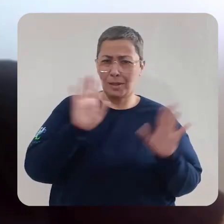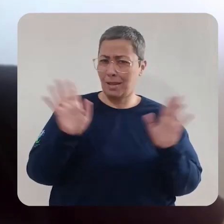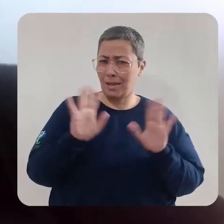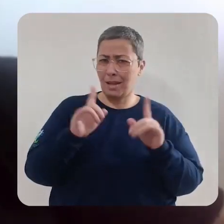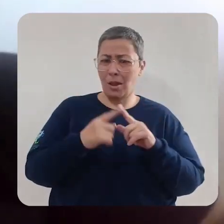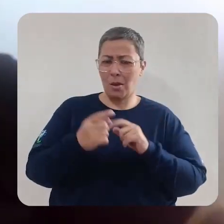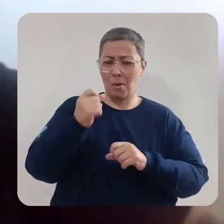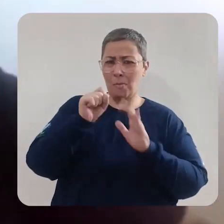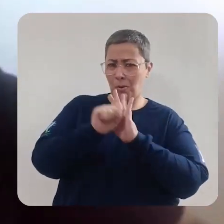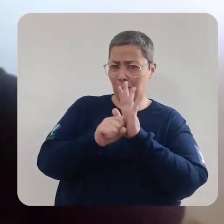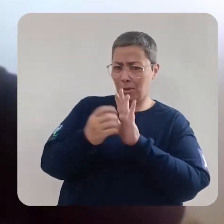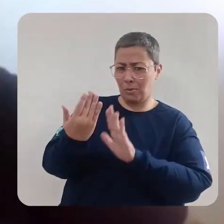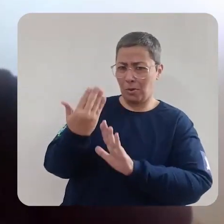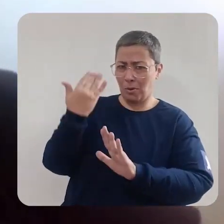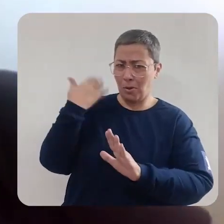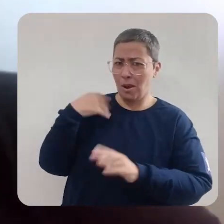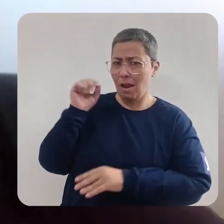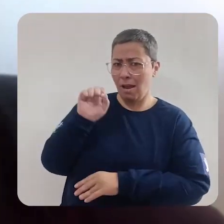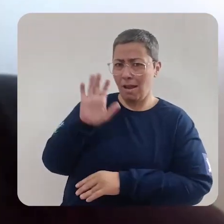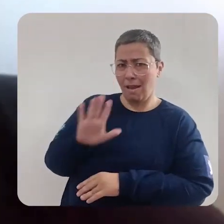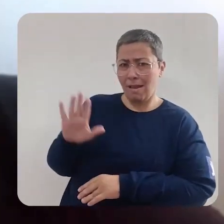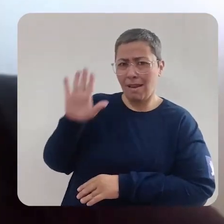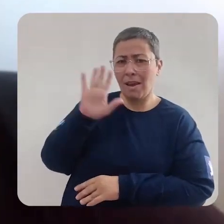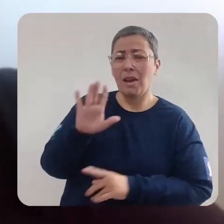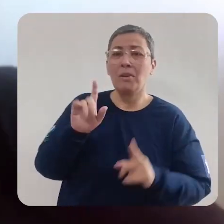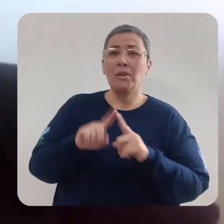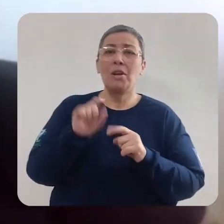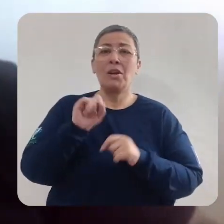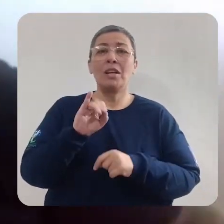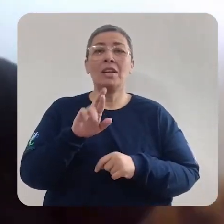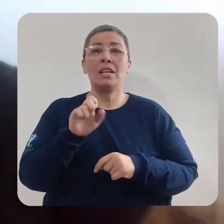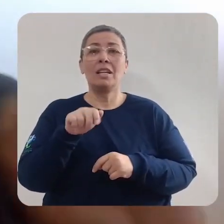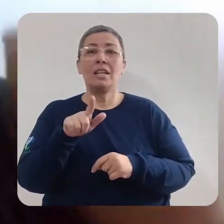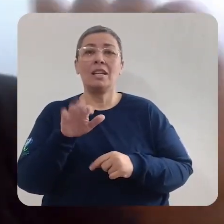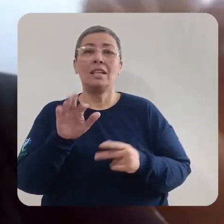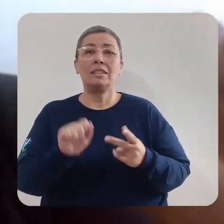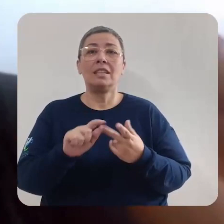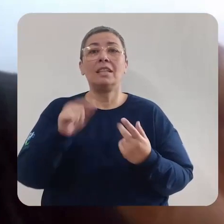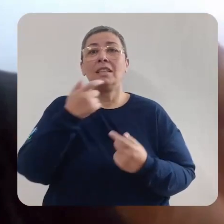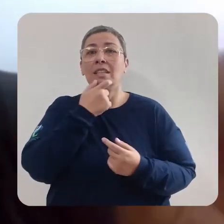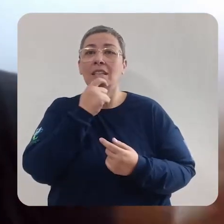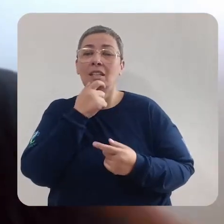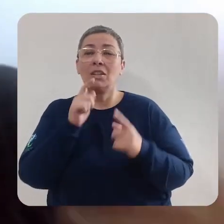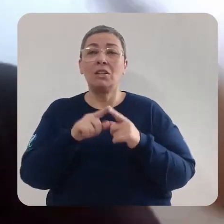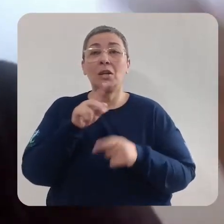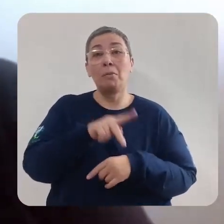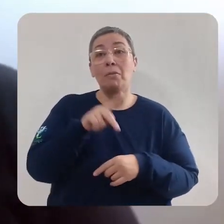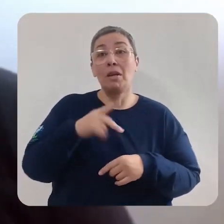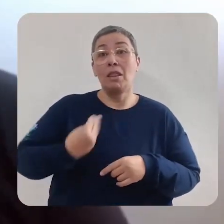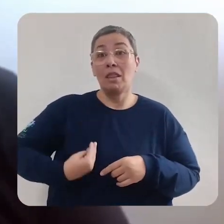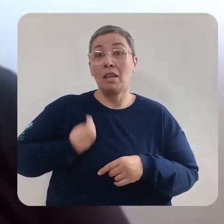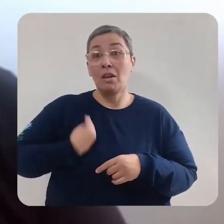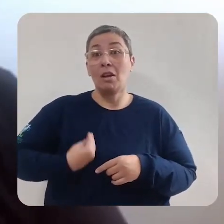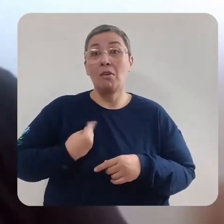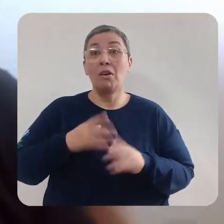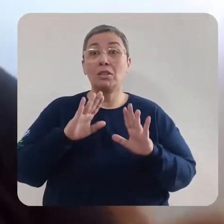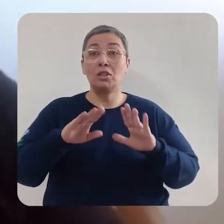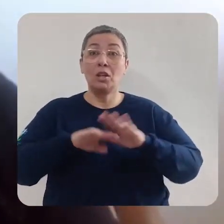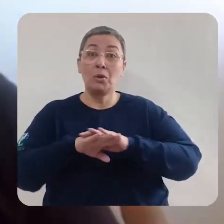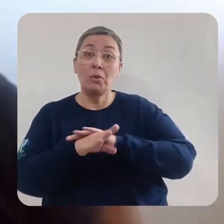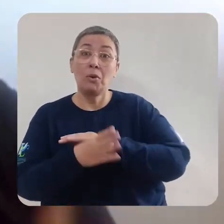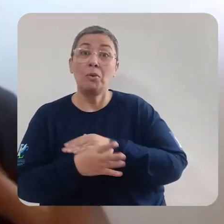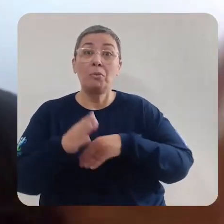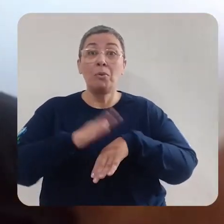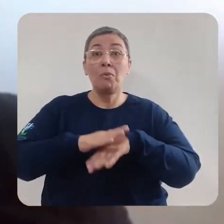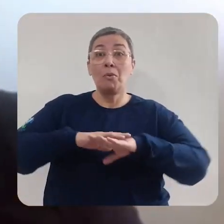Ele começou alguns séculos atrás na Europa, na Irlanda e na Inglaterra. As pessoas que viviam por lá já tinham